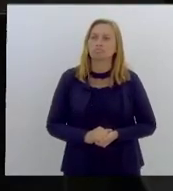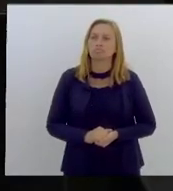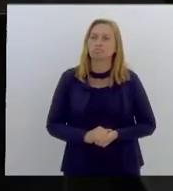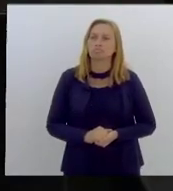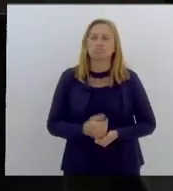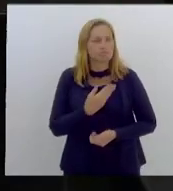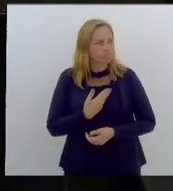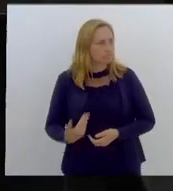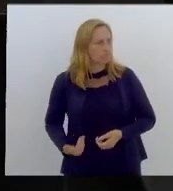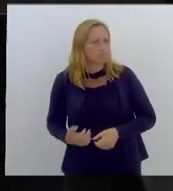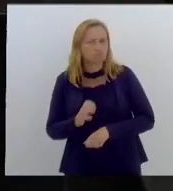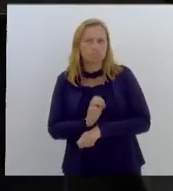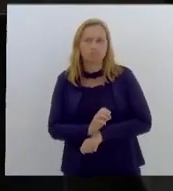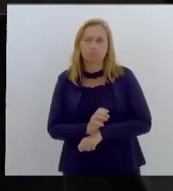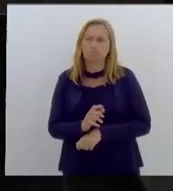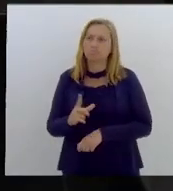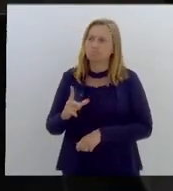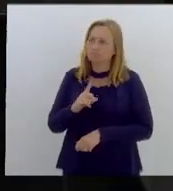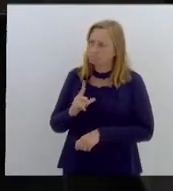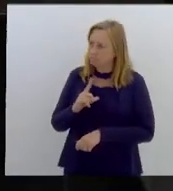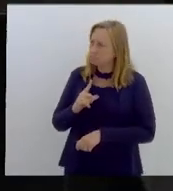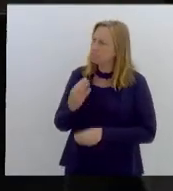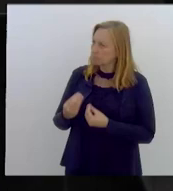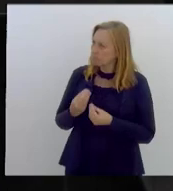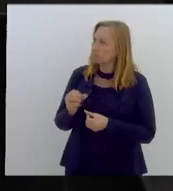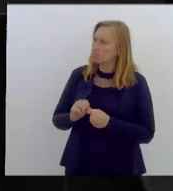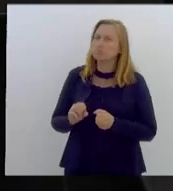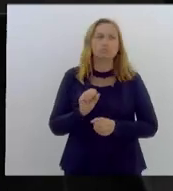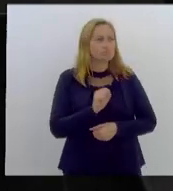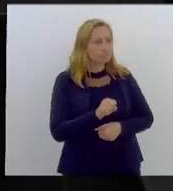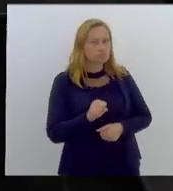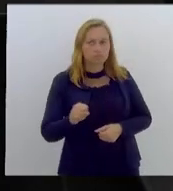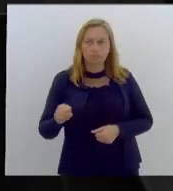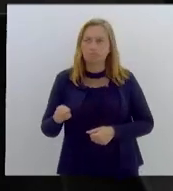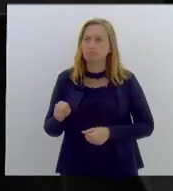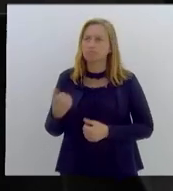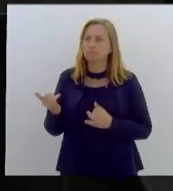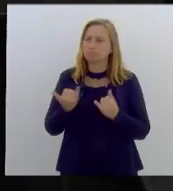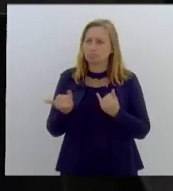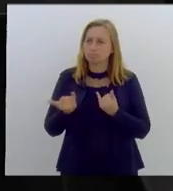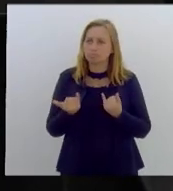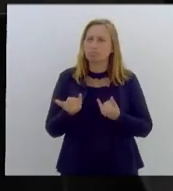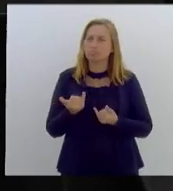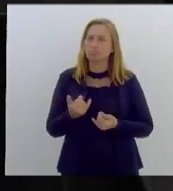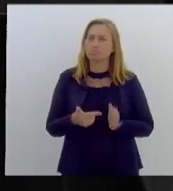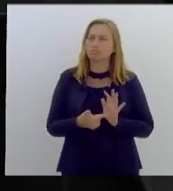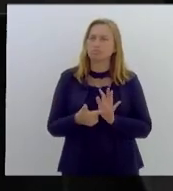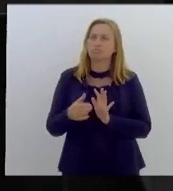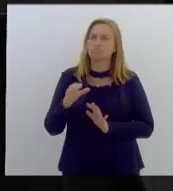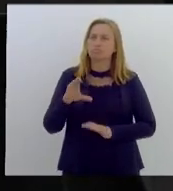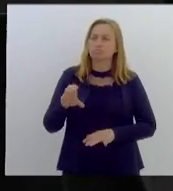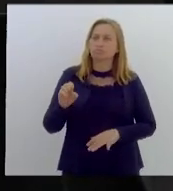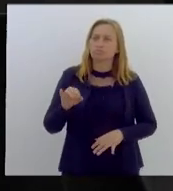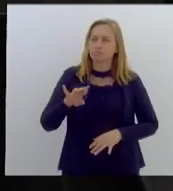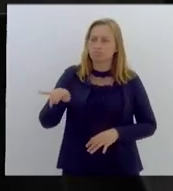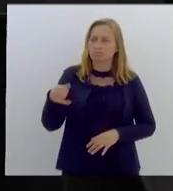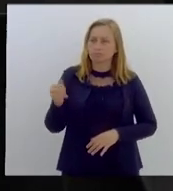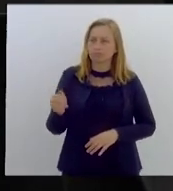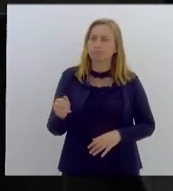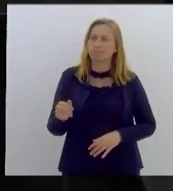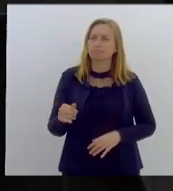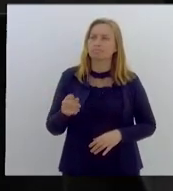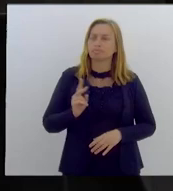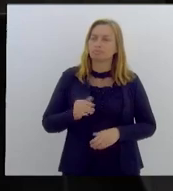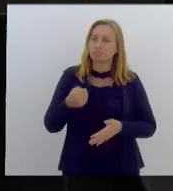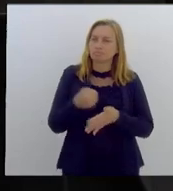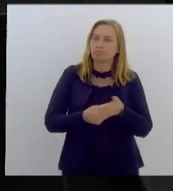o governo do Estado tem condições? Tem condições. Aliás, eu quero destacar aqui e trazer essa informação. O CEP tem lutado muito para que